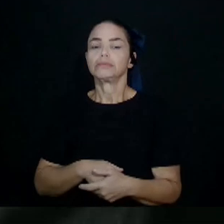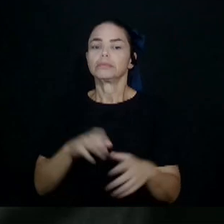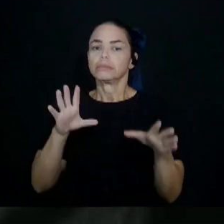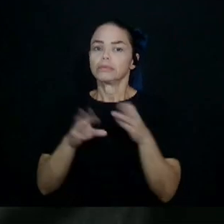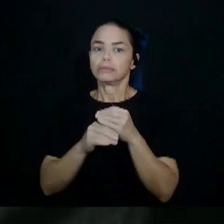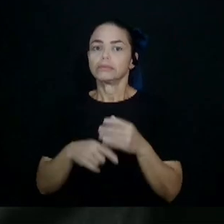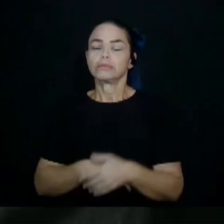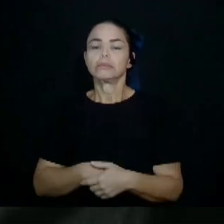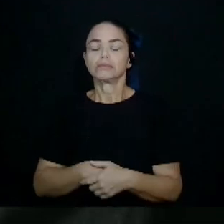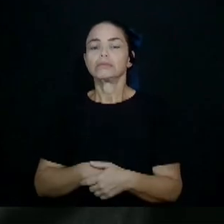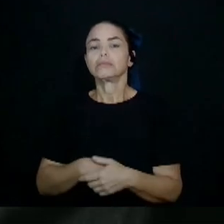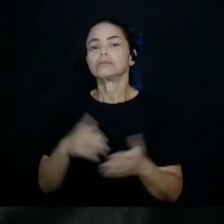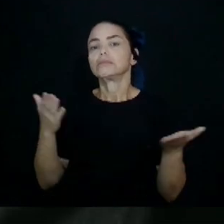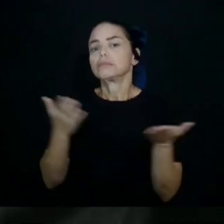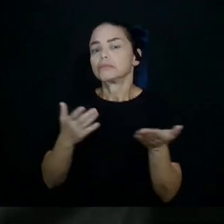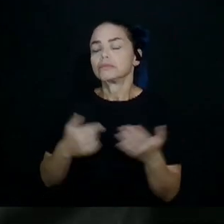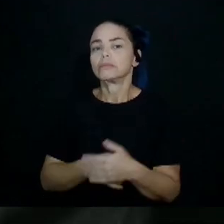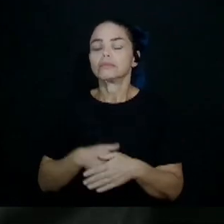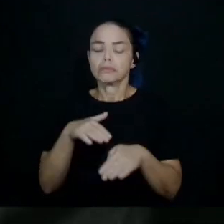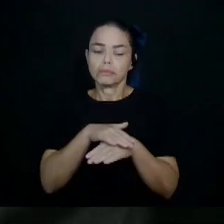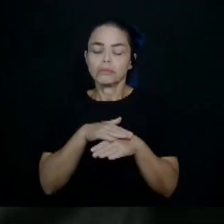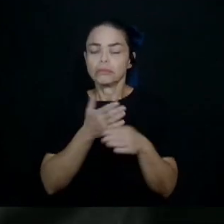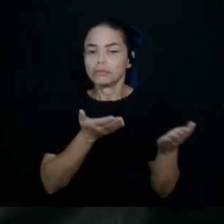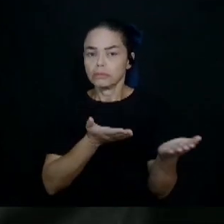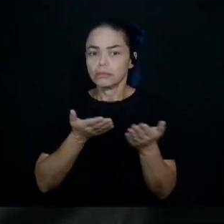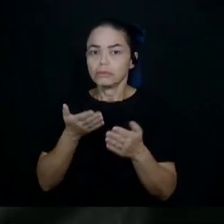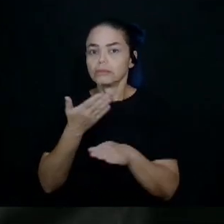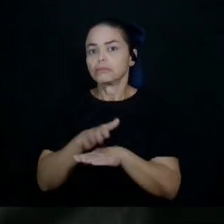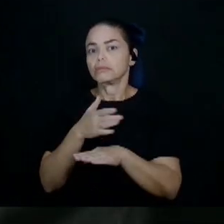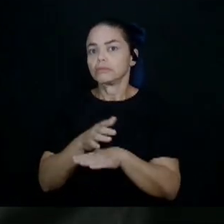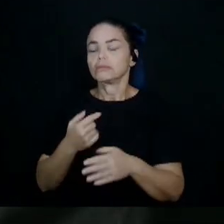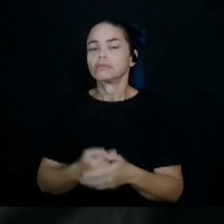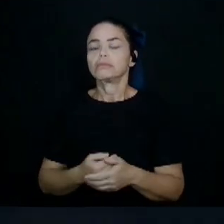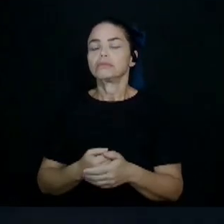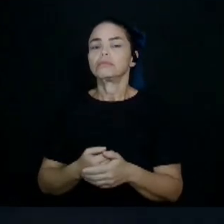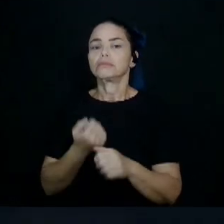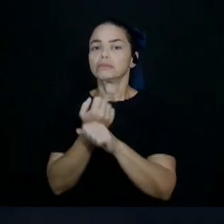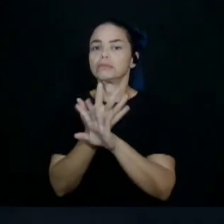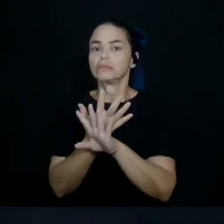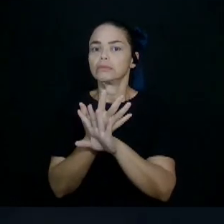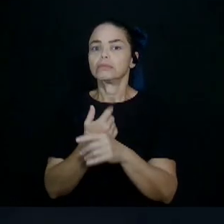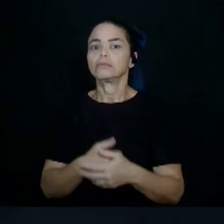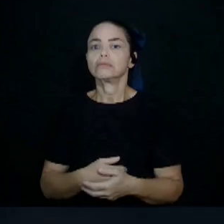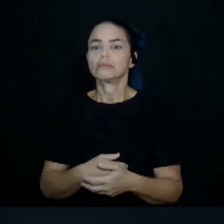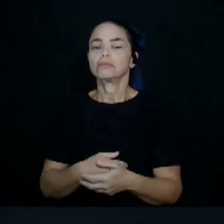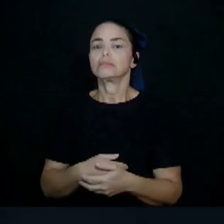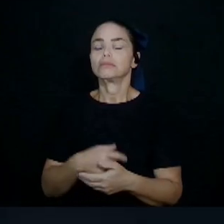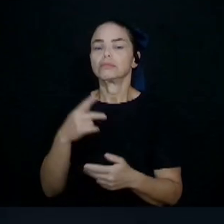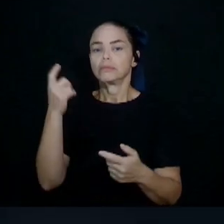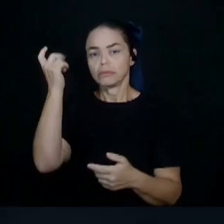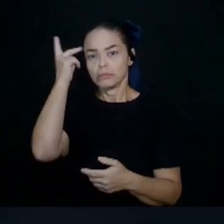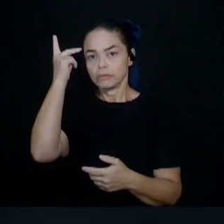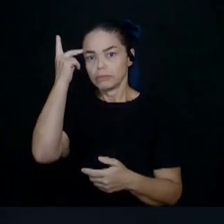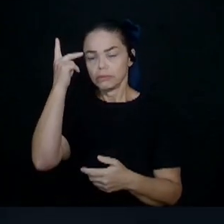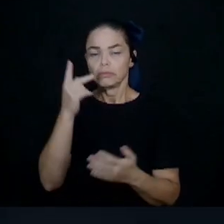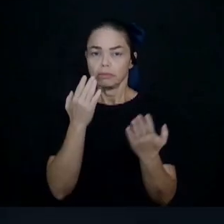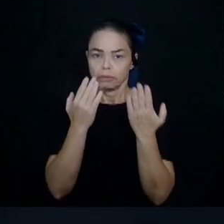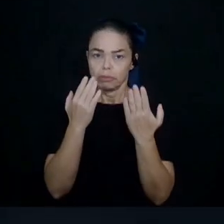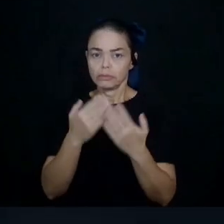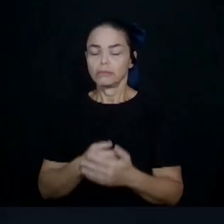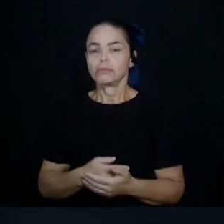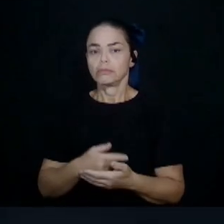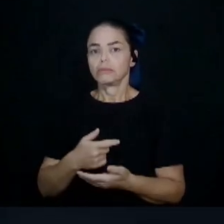hoje, a gente convidou e ela participa com a gente pelo Zoom, direto de São Paulo, a psiquiatra, a doutora